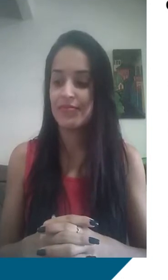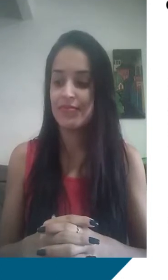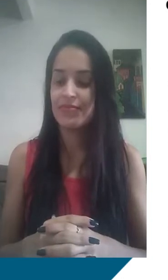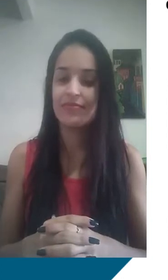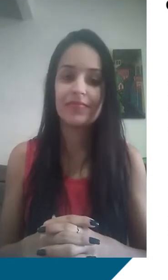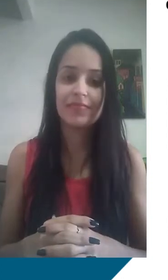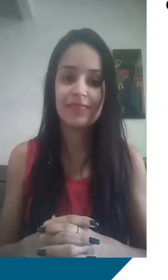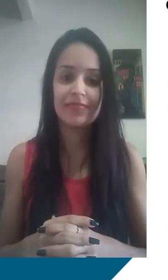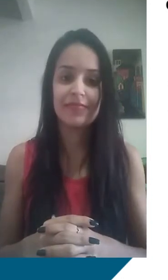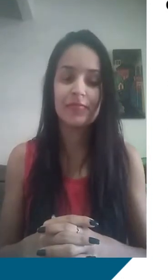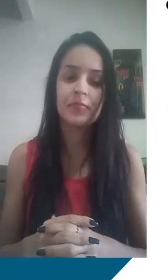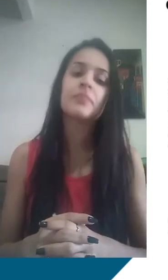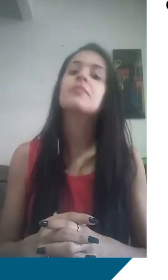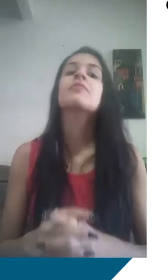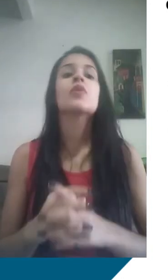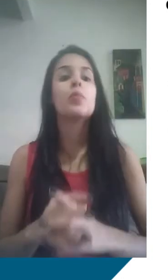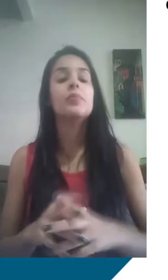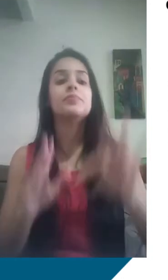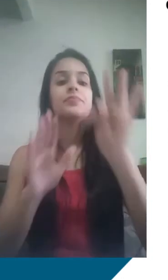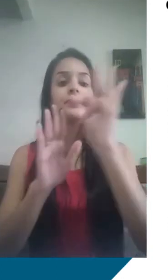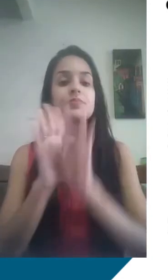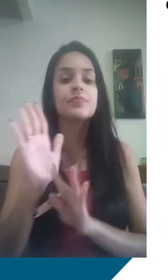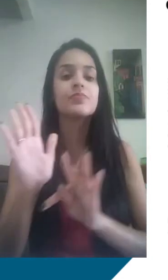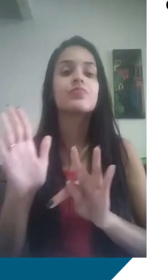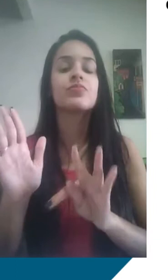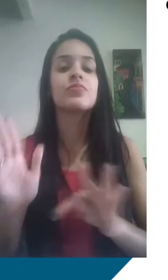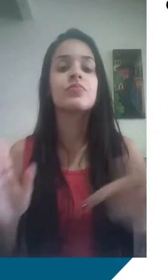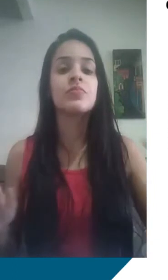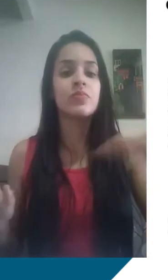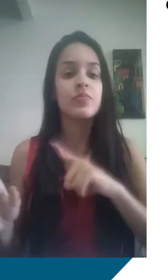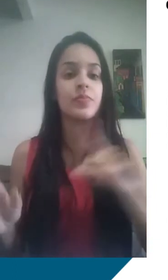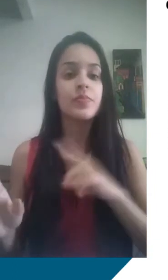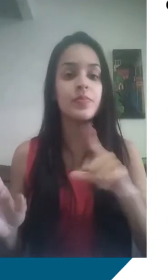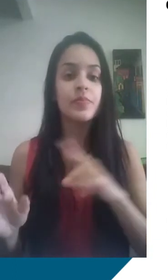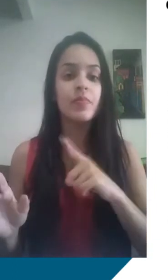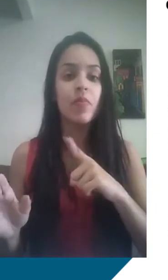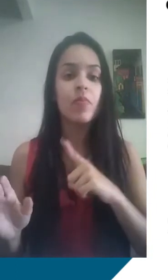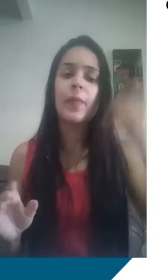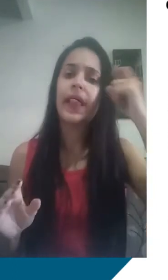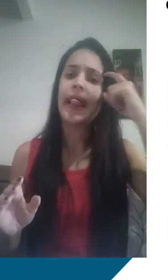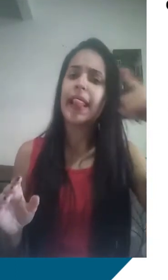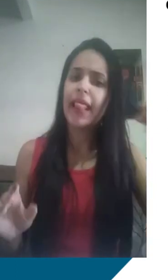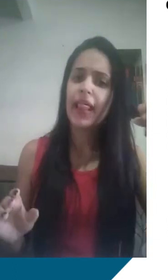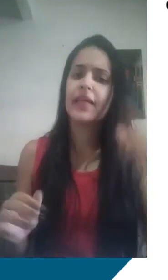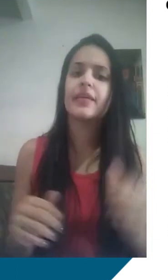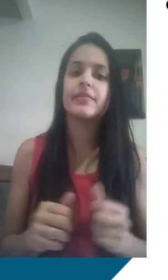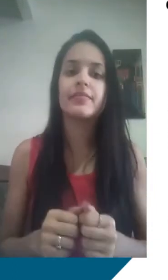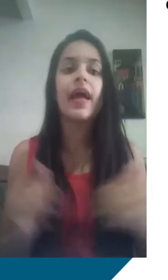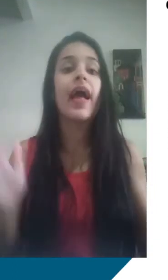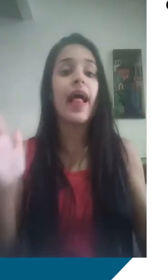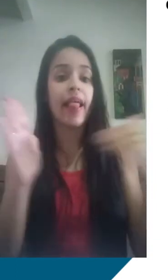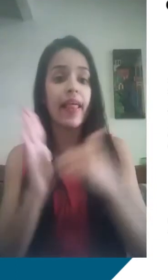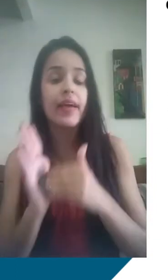do tema é introduzido pela expressão. Letra A singularidade. Letra B, tais vantagens. Letra